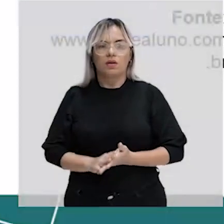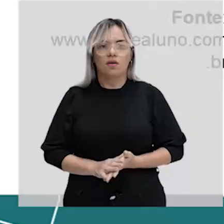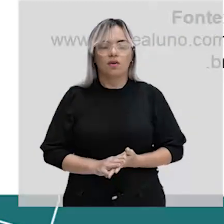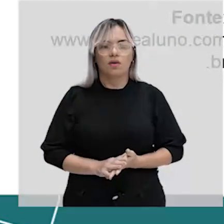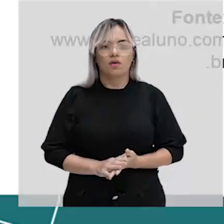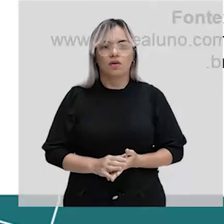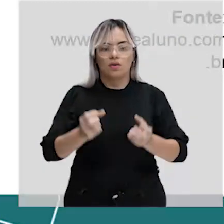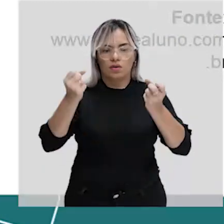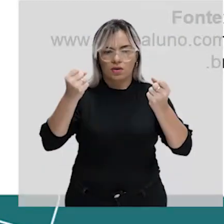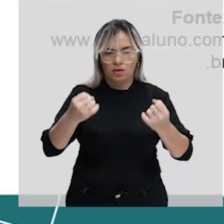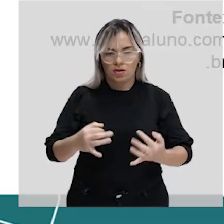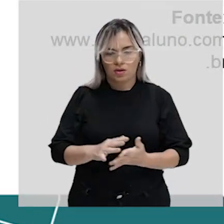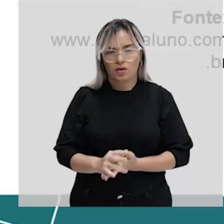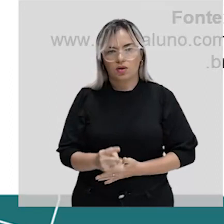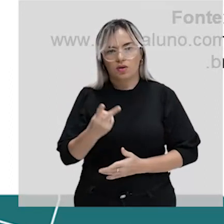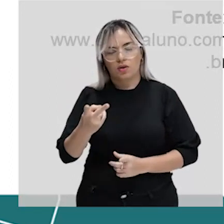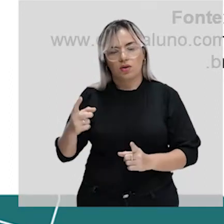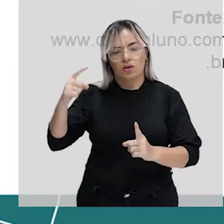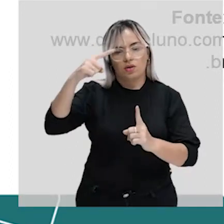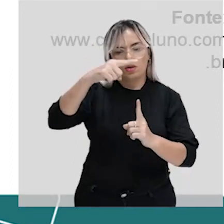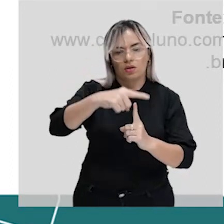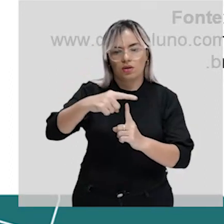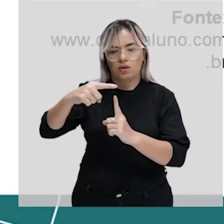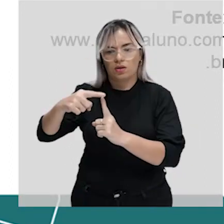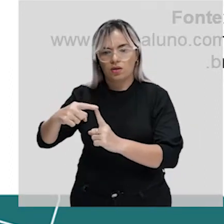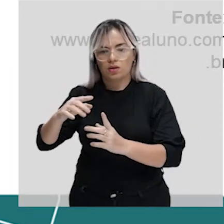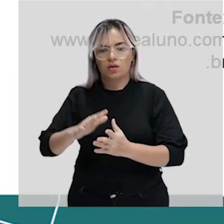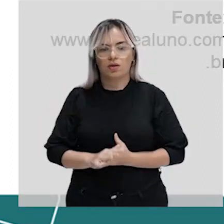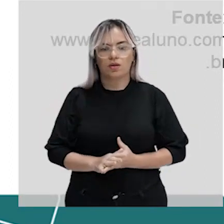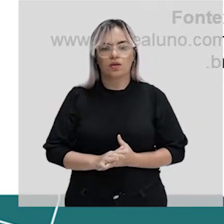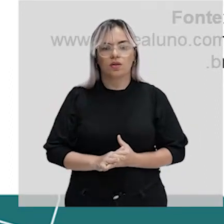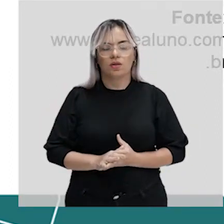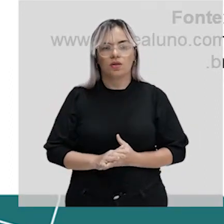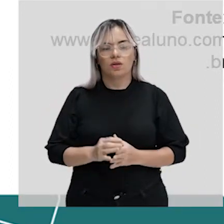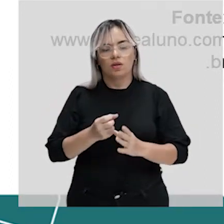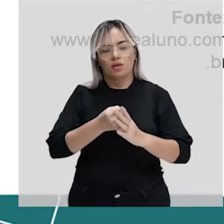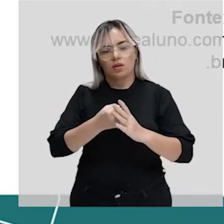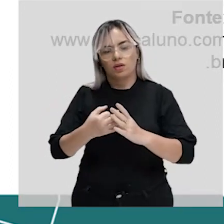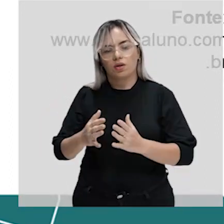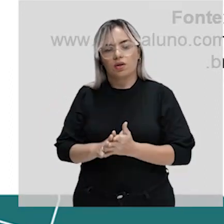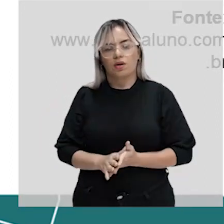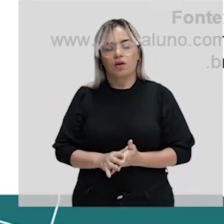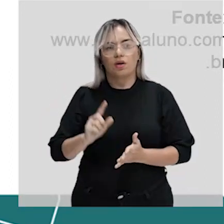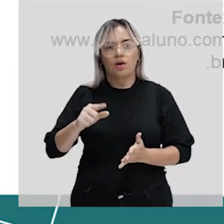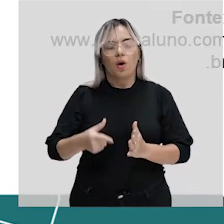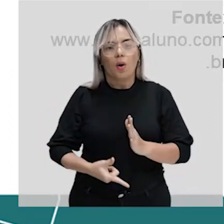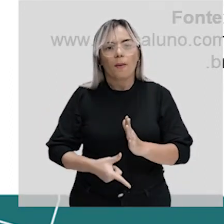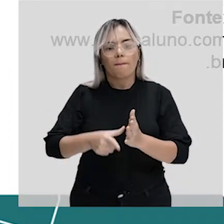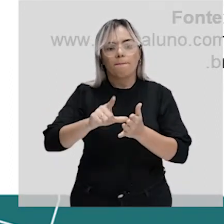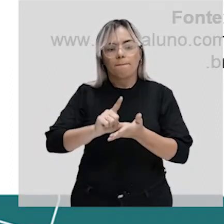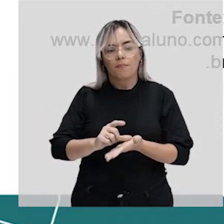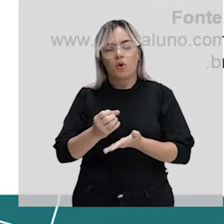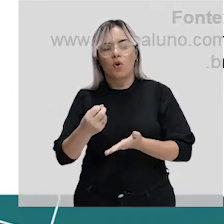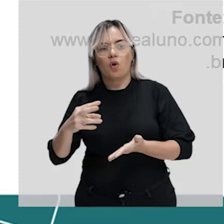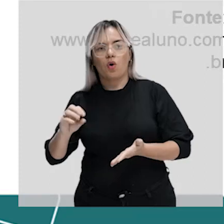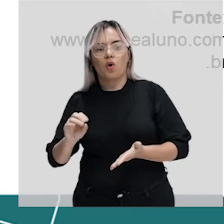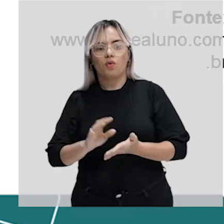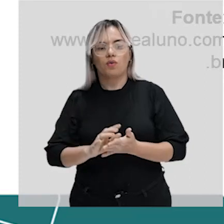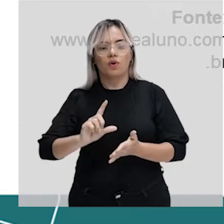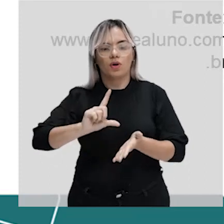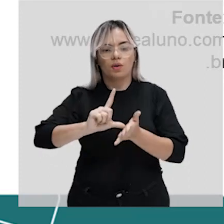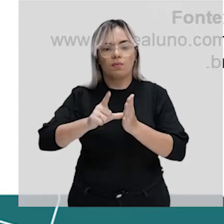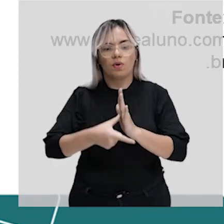dois tipos de mecanismos, tá? Que a gente falou inicialmente, mecanismos pré-zigóticos e mecanismos